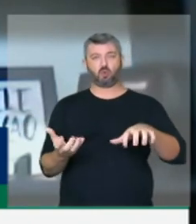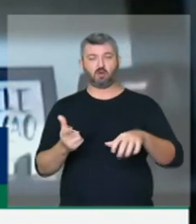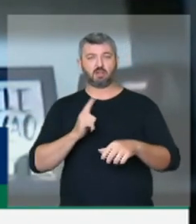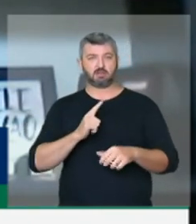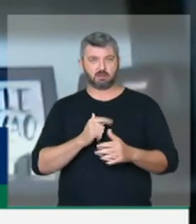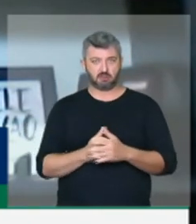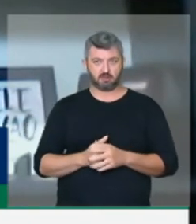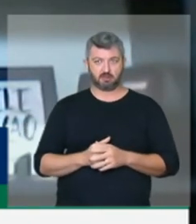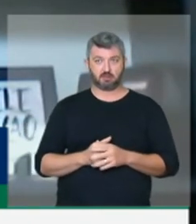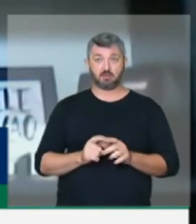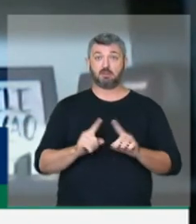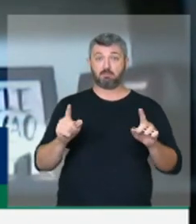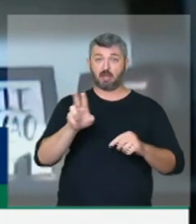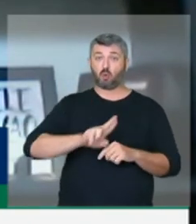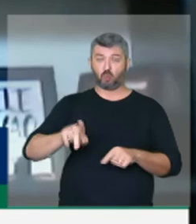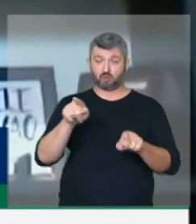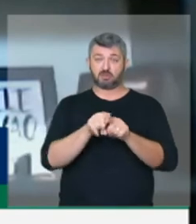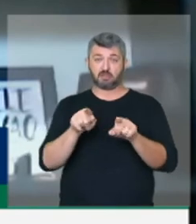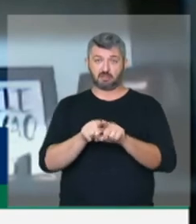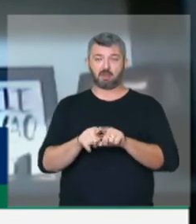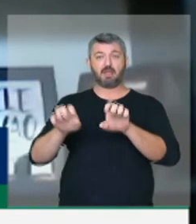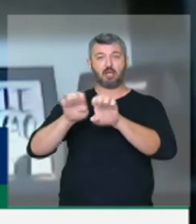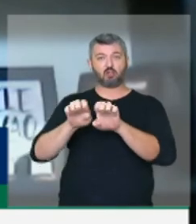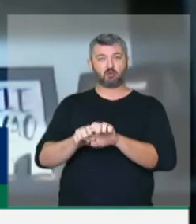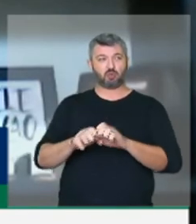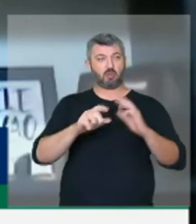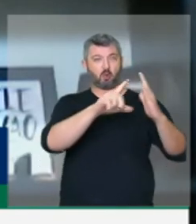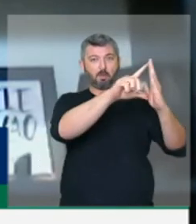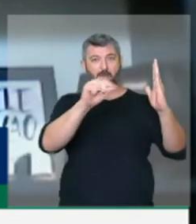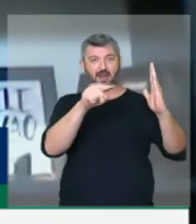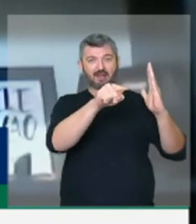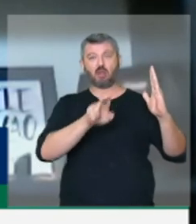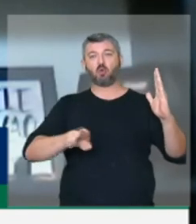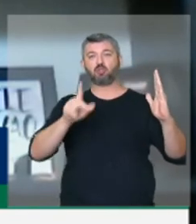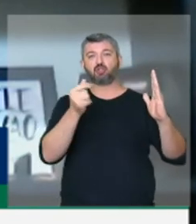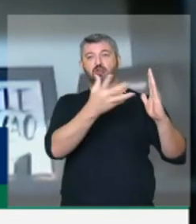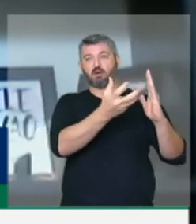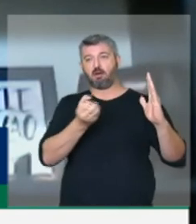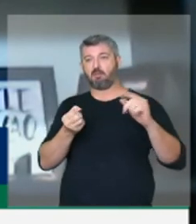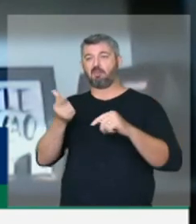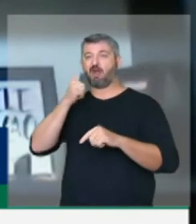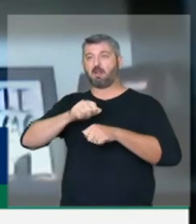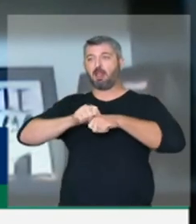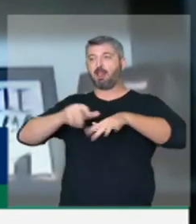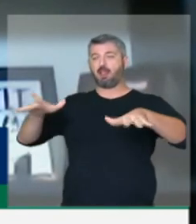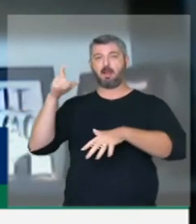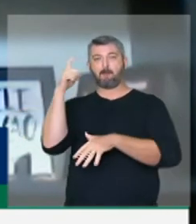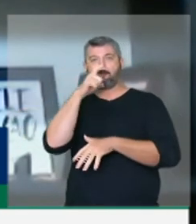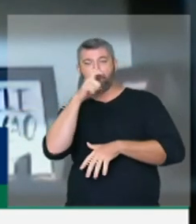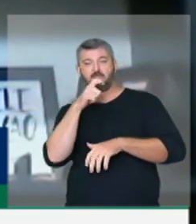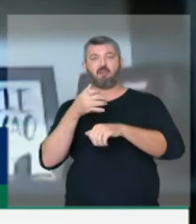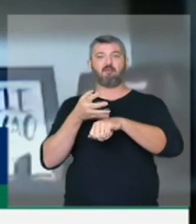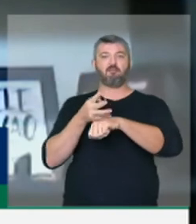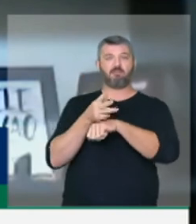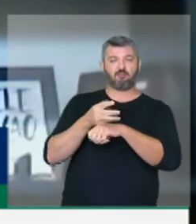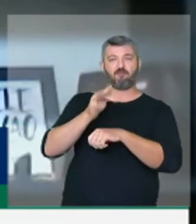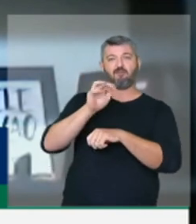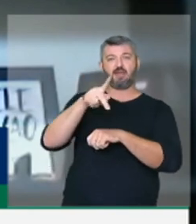que também usa, a partir da estrutura do Planalto, os recursos públicos para promover fake news, para promover o